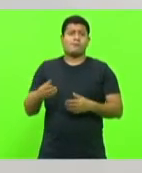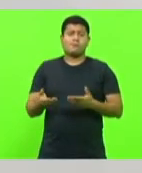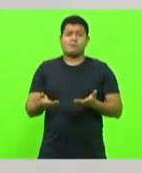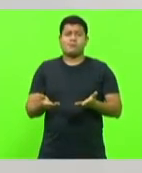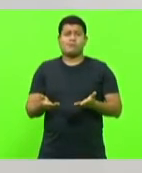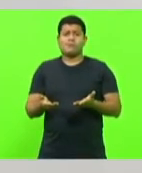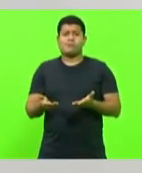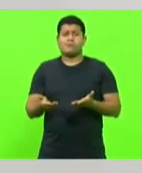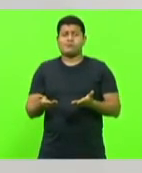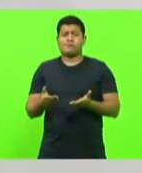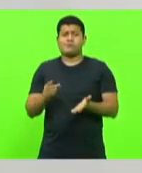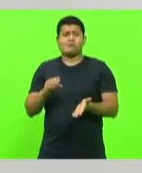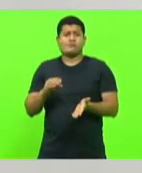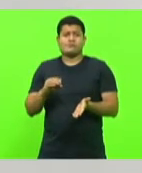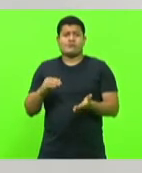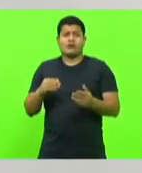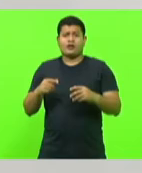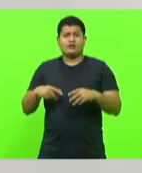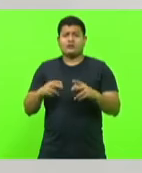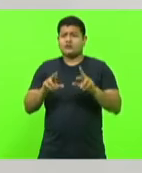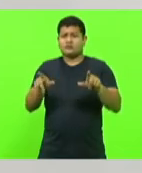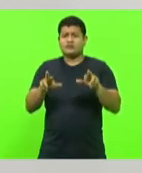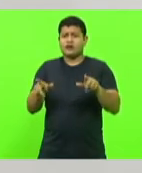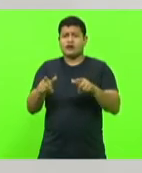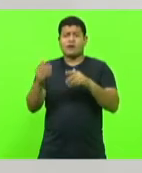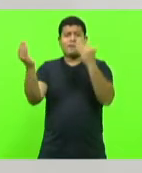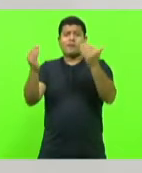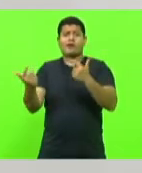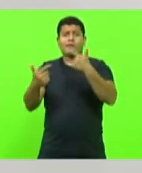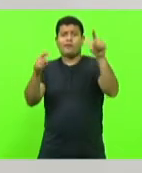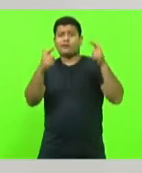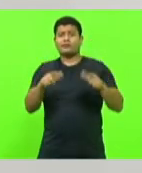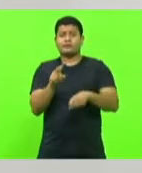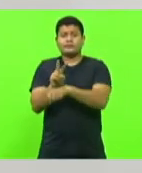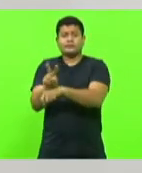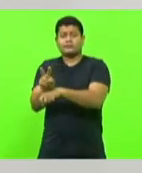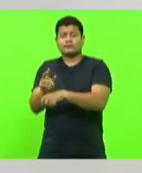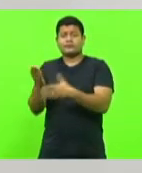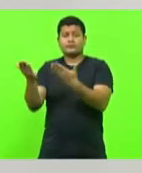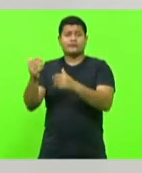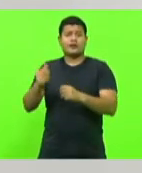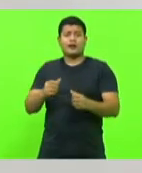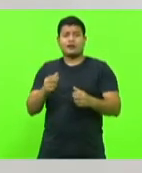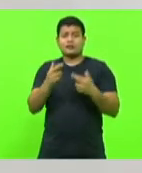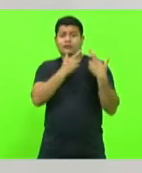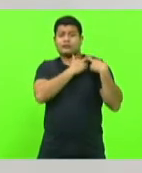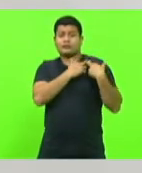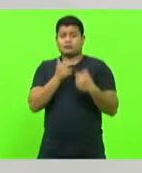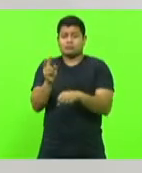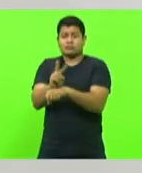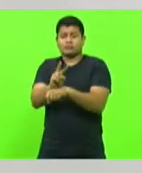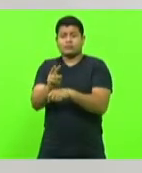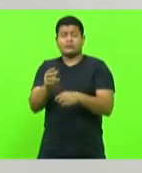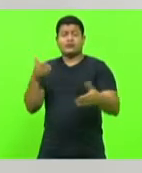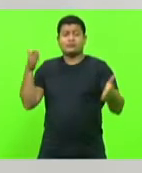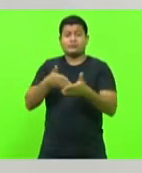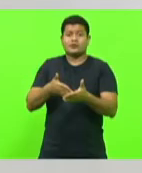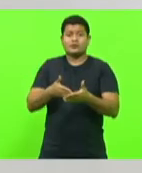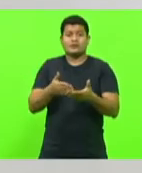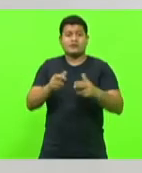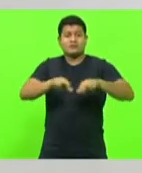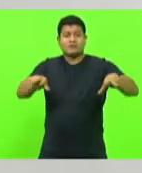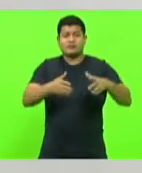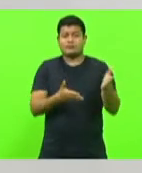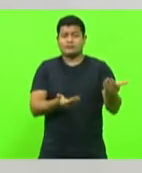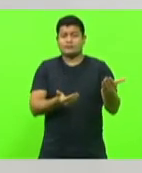é o ponto fora da curva de todas as outras fiscalizações. Eles, através do seu poder fiscalizador, eles estão impedindo que diversas crianças